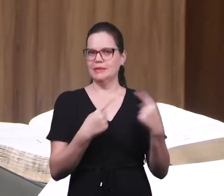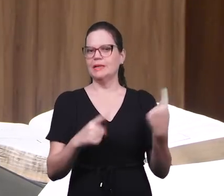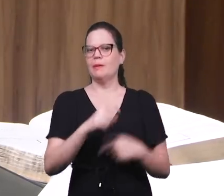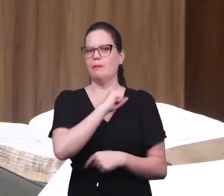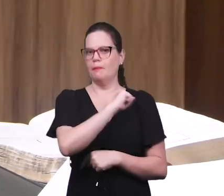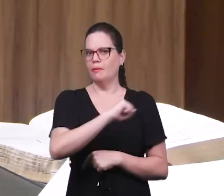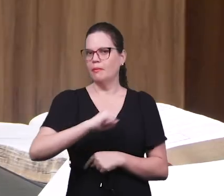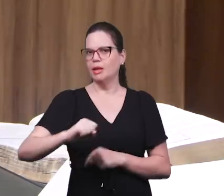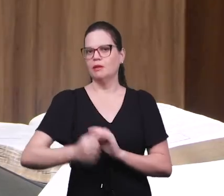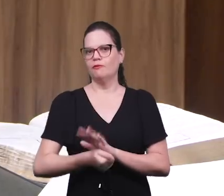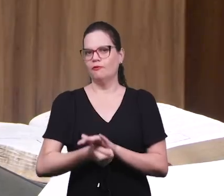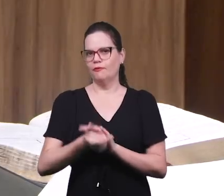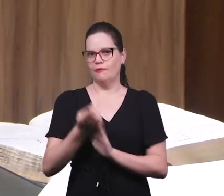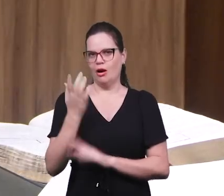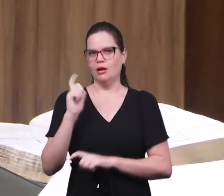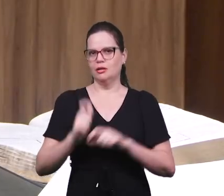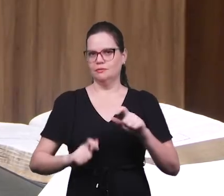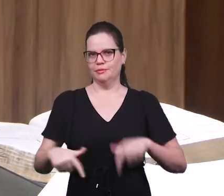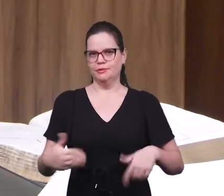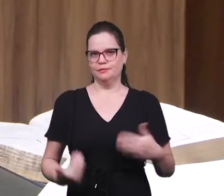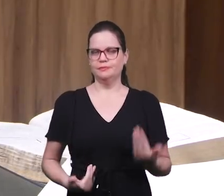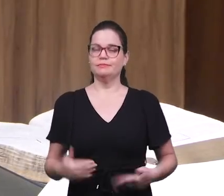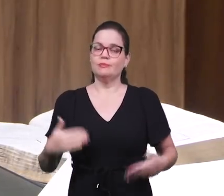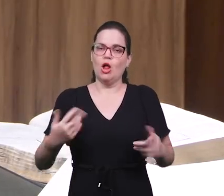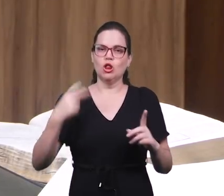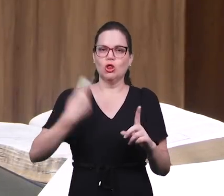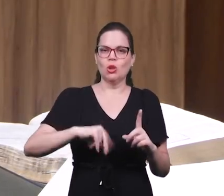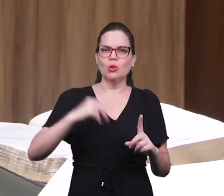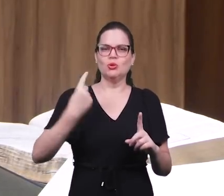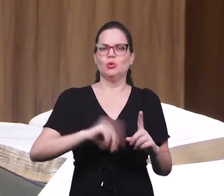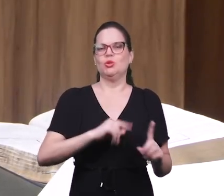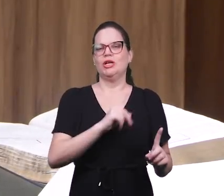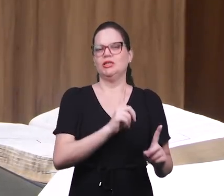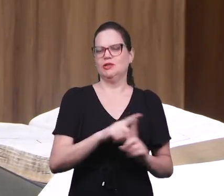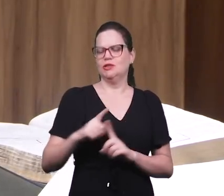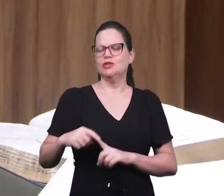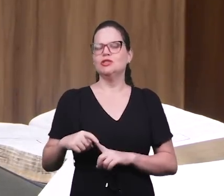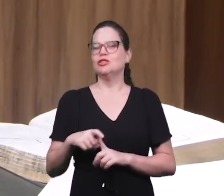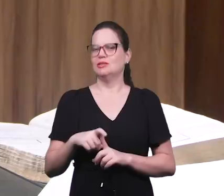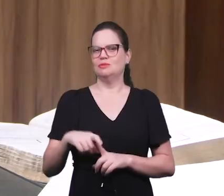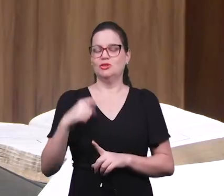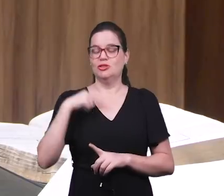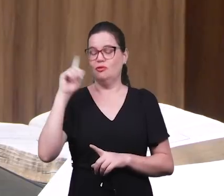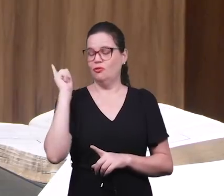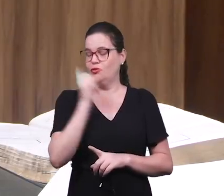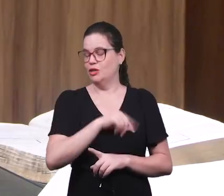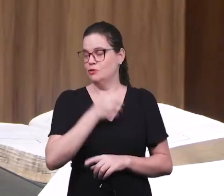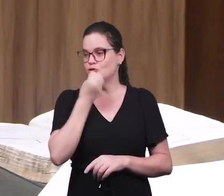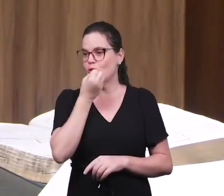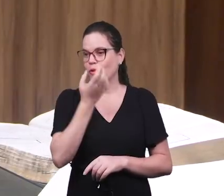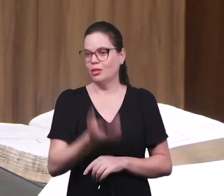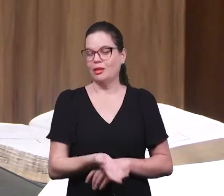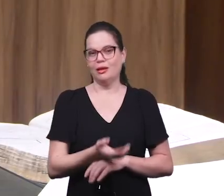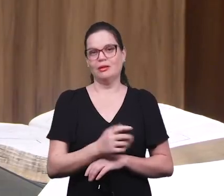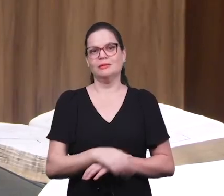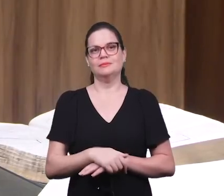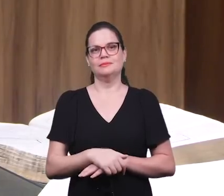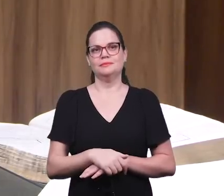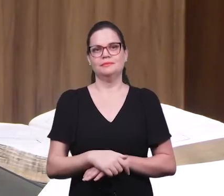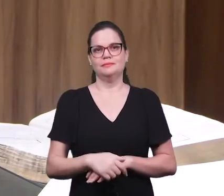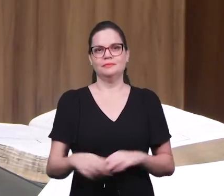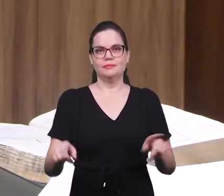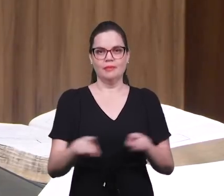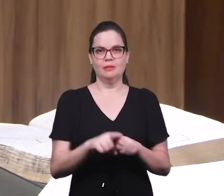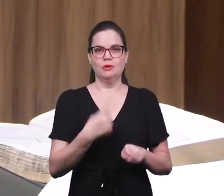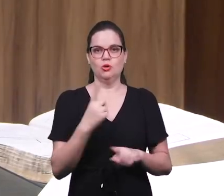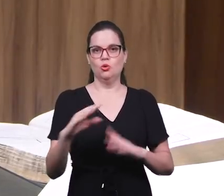Então, a tortura ia continuando. Tanto tipo de tortura que é até difícil até falar os tipos de tortura que tinha ali. Depois, por último, foi